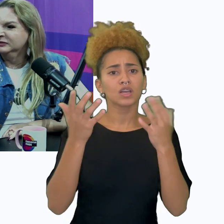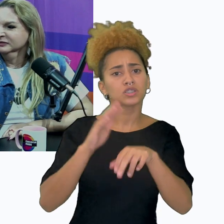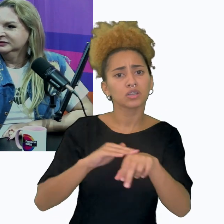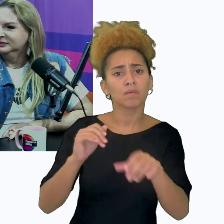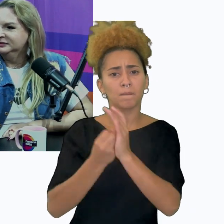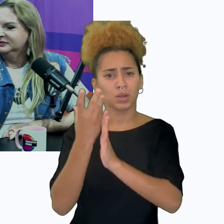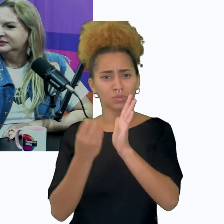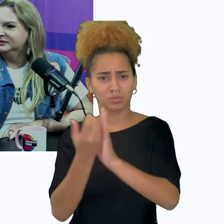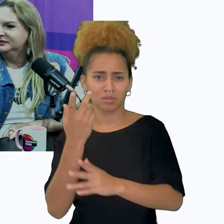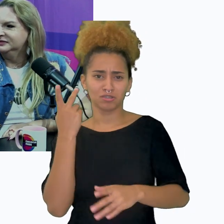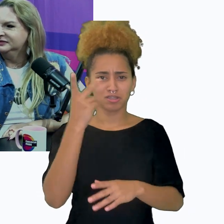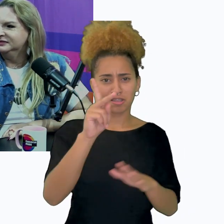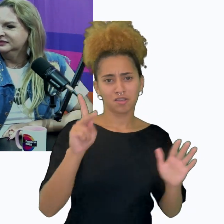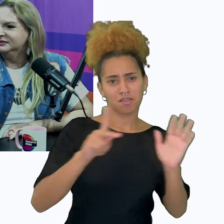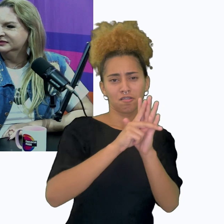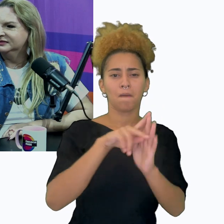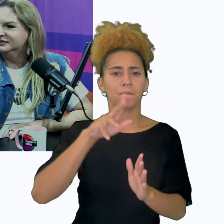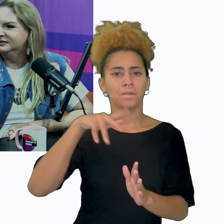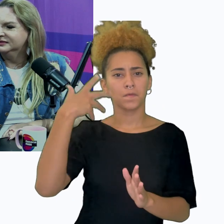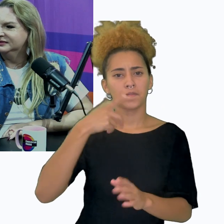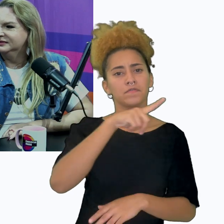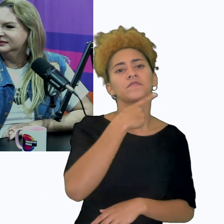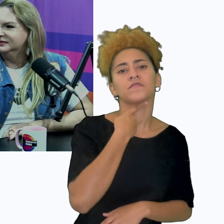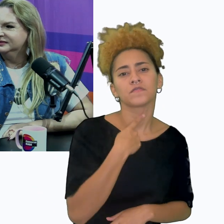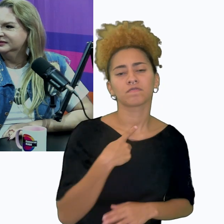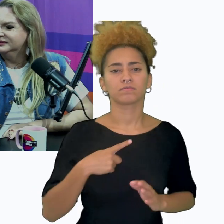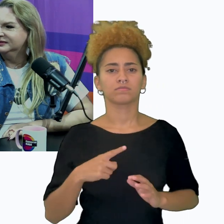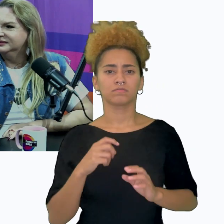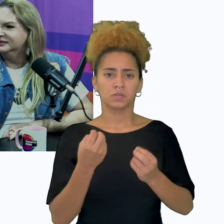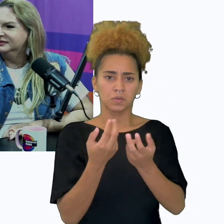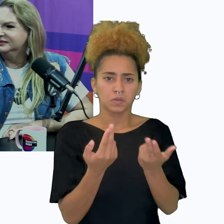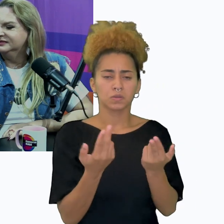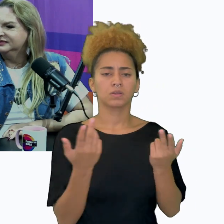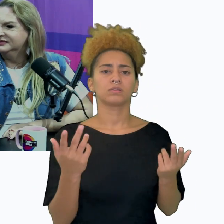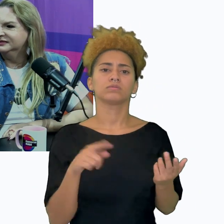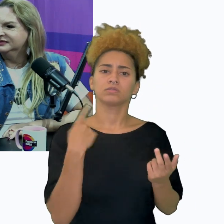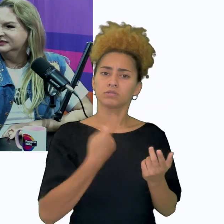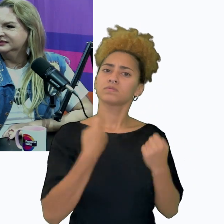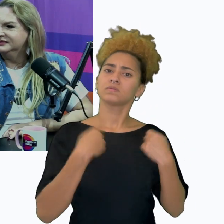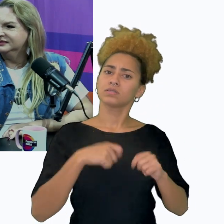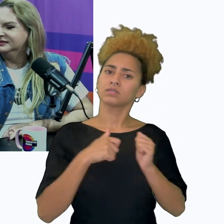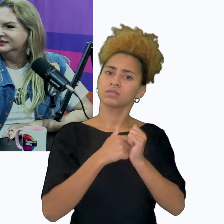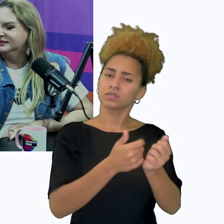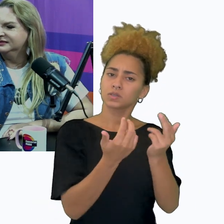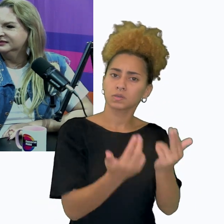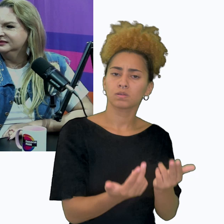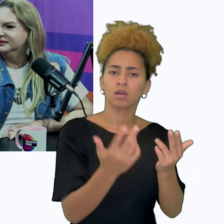quer chamar, quer que você leve uma produção exclusiva, com a música que ele quer, tá entendendo? Toda editada do jeito que ele quer. Você tem que